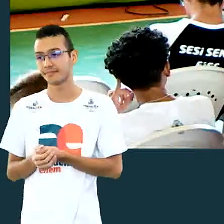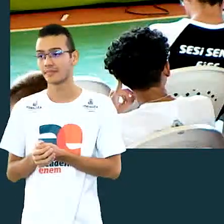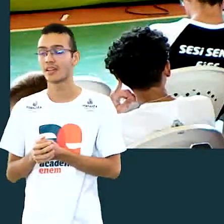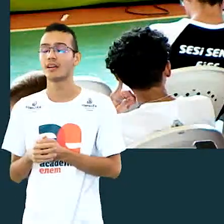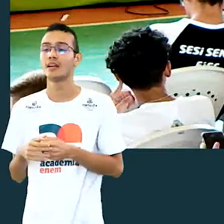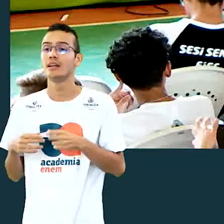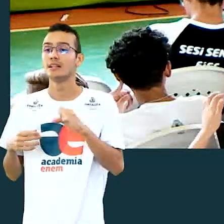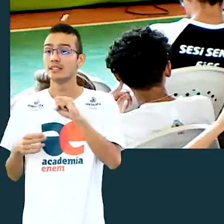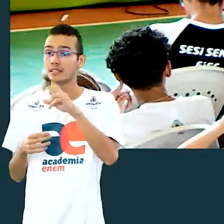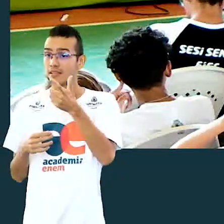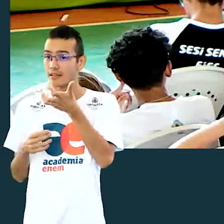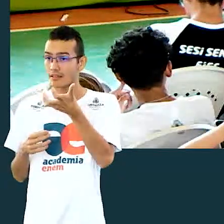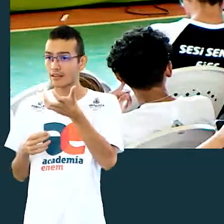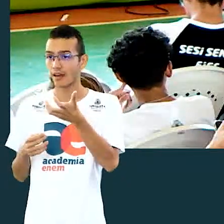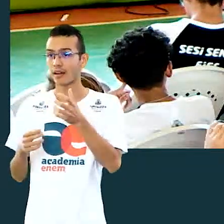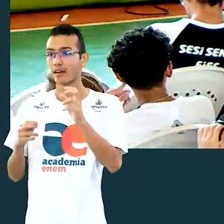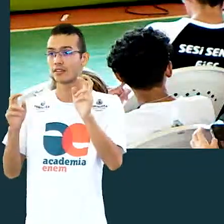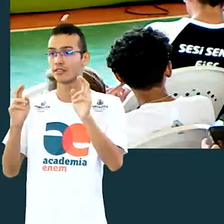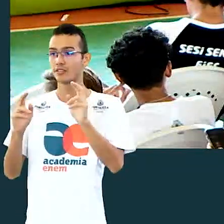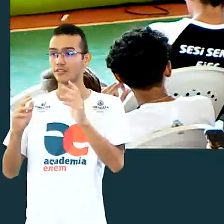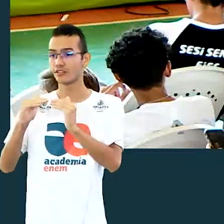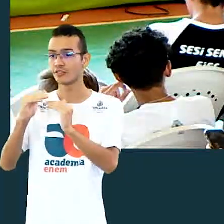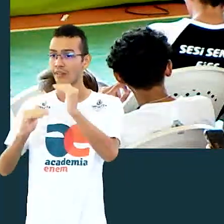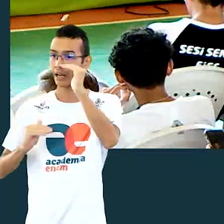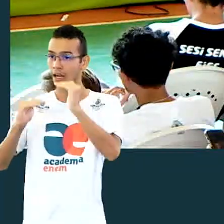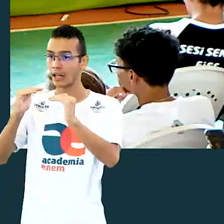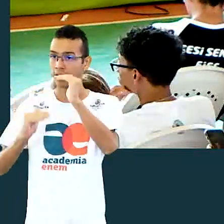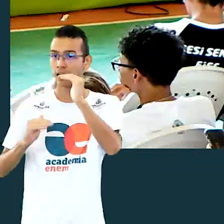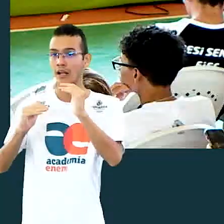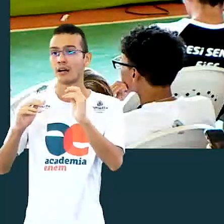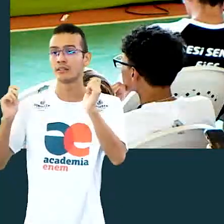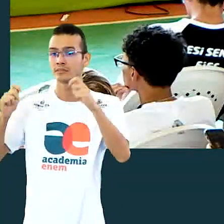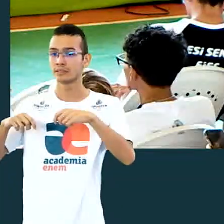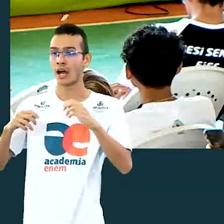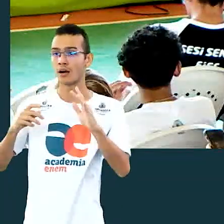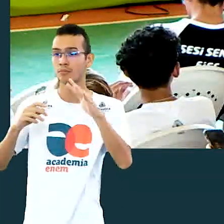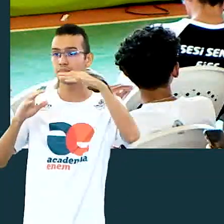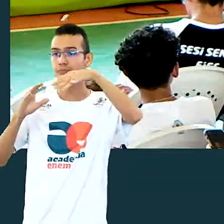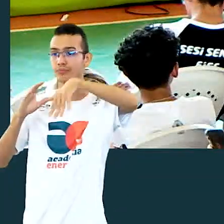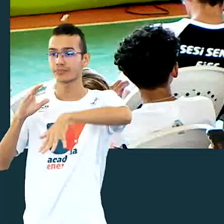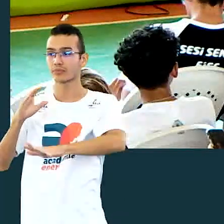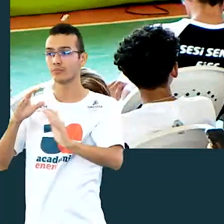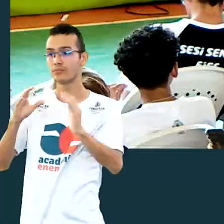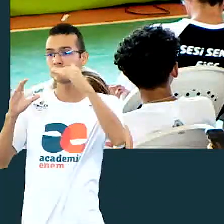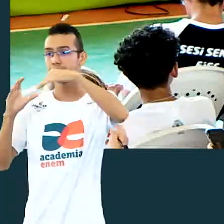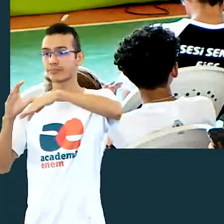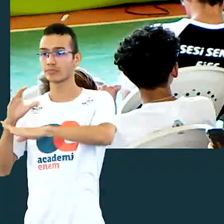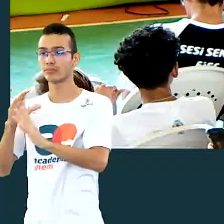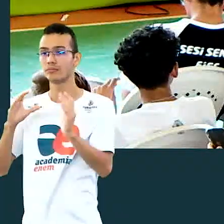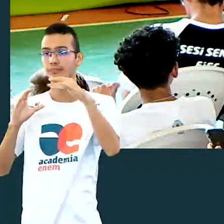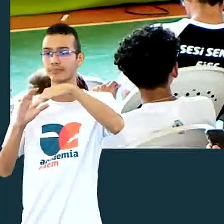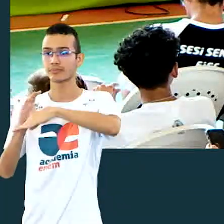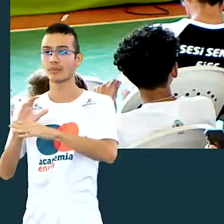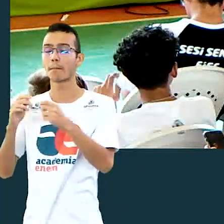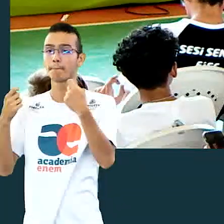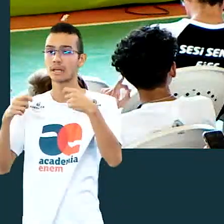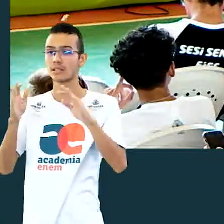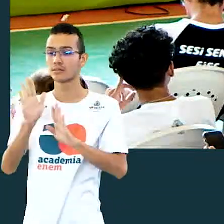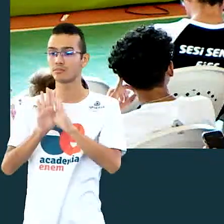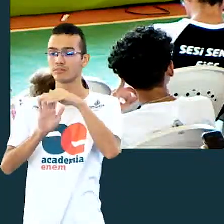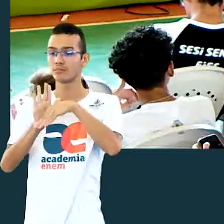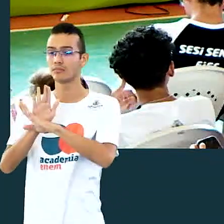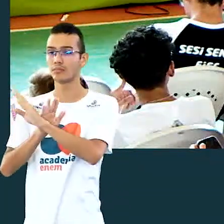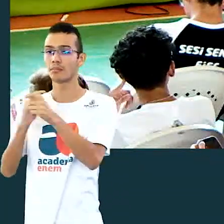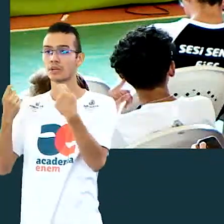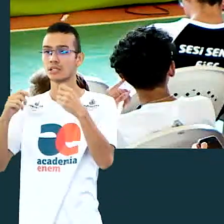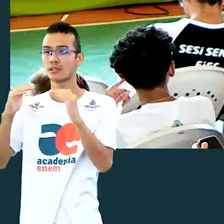de pressão. Para que eu tenha entre dois pontos um fluxo de cargas, eu tenho que ter uma diferença de